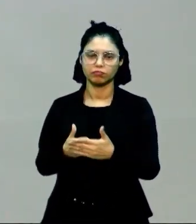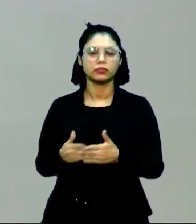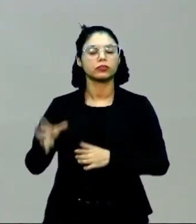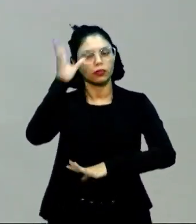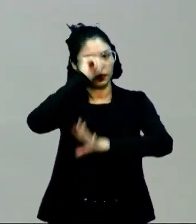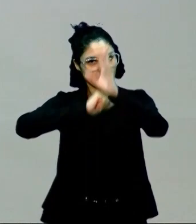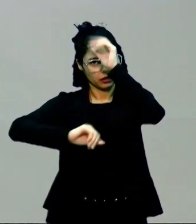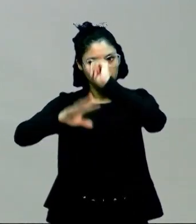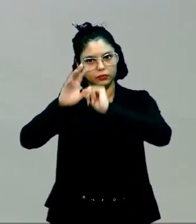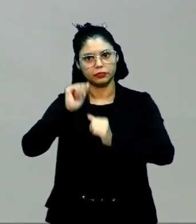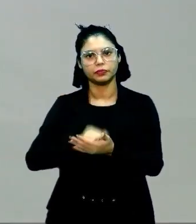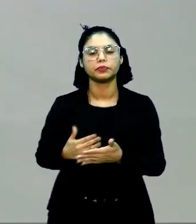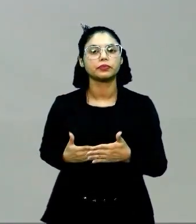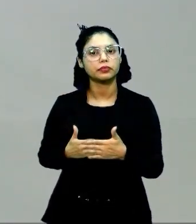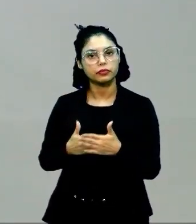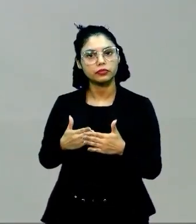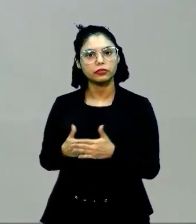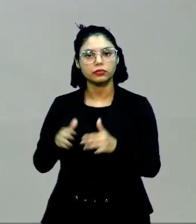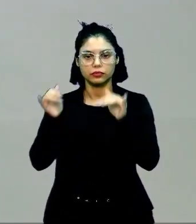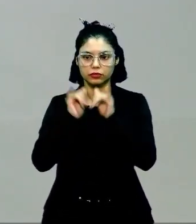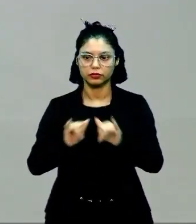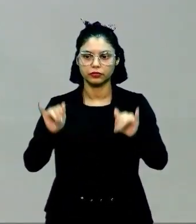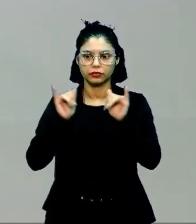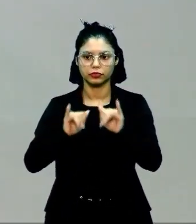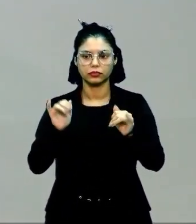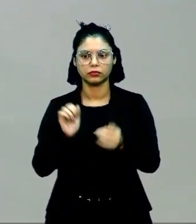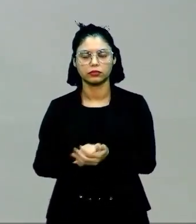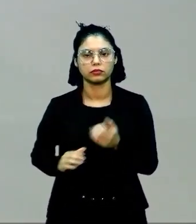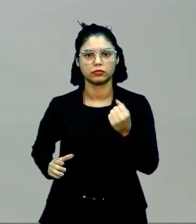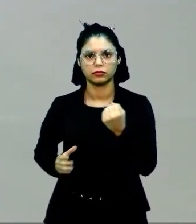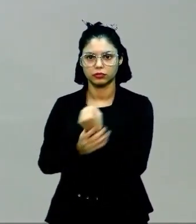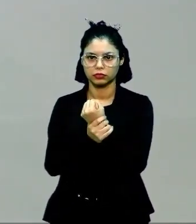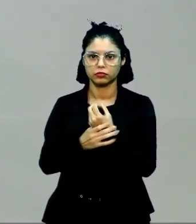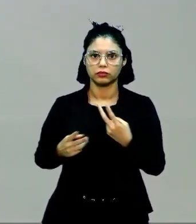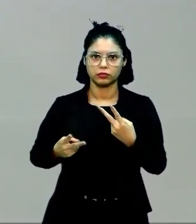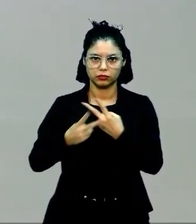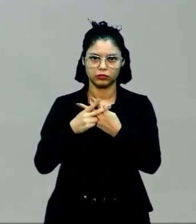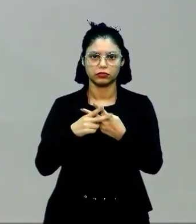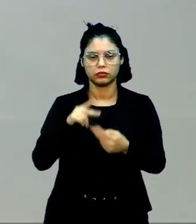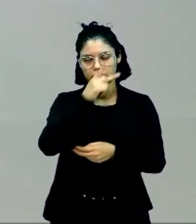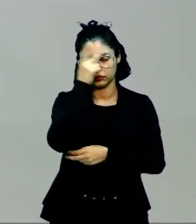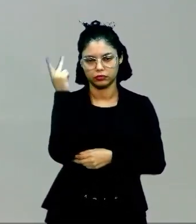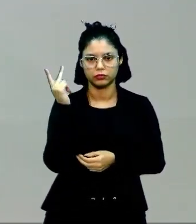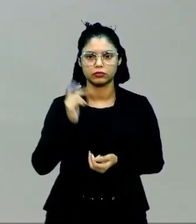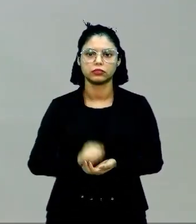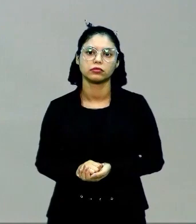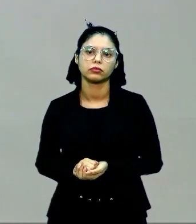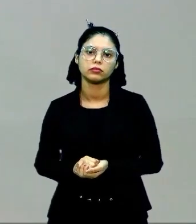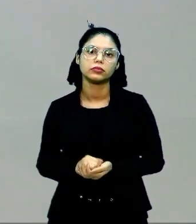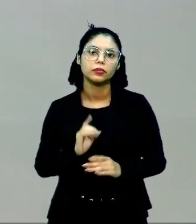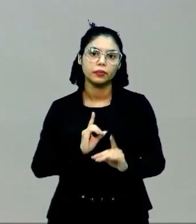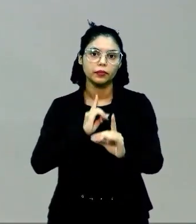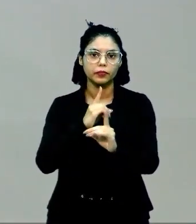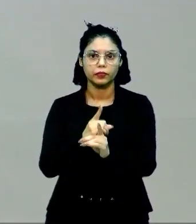do conhecimento, a limitação da informação é uma prisão para as pessoas. Essas pessoas, elas